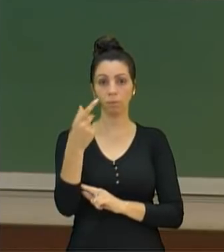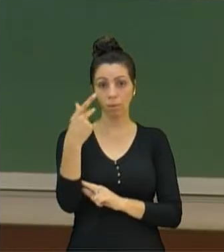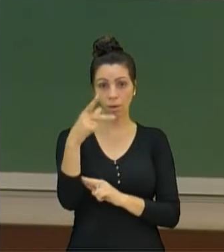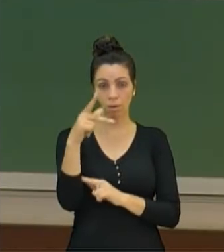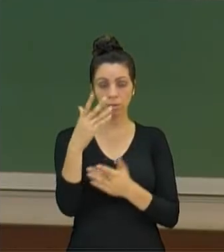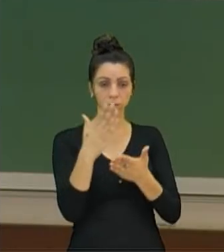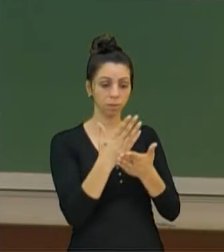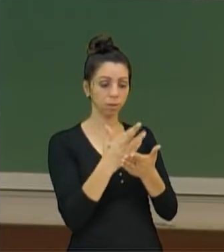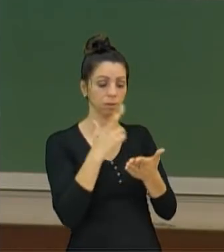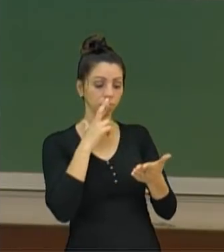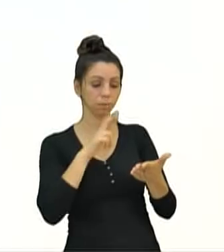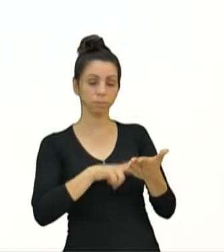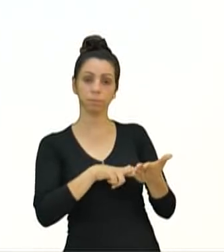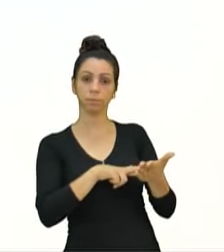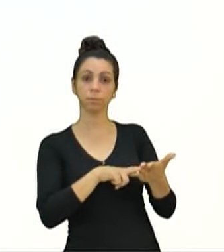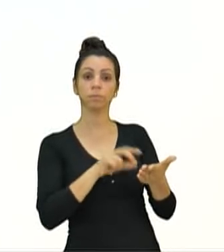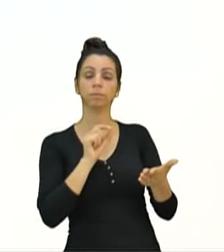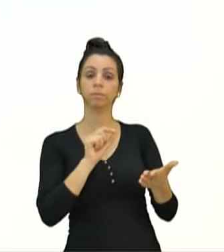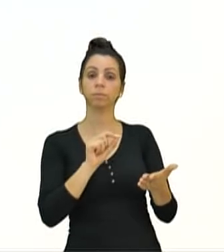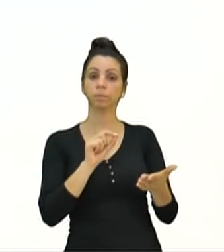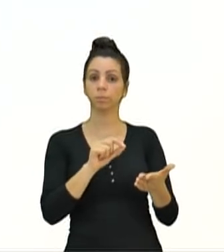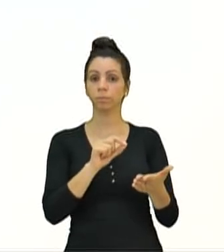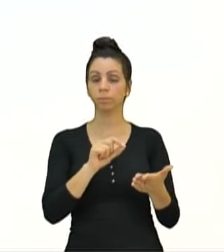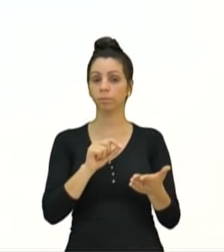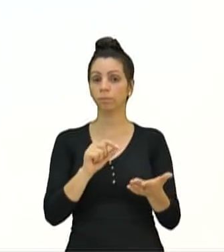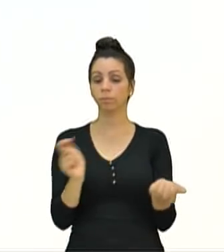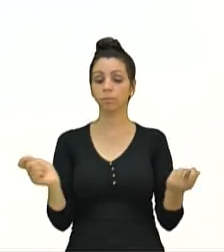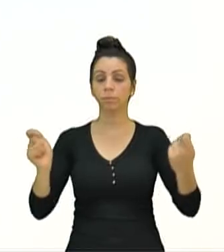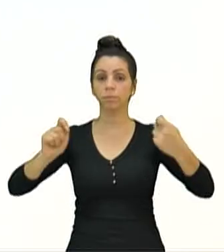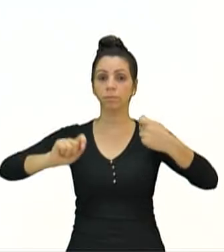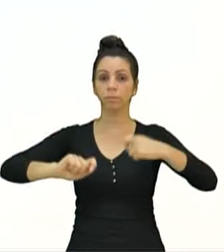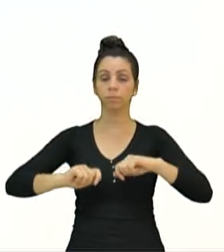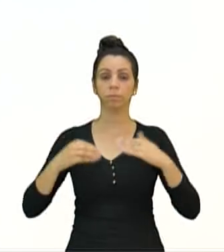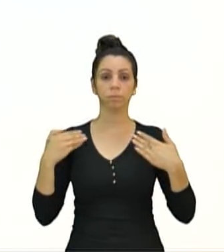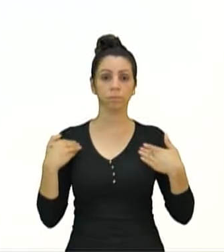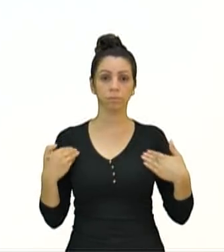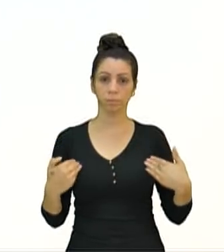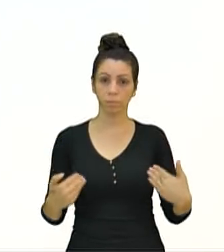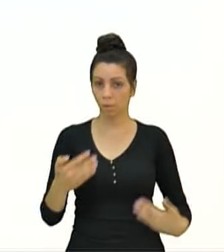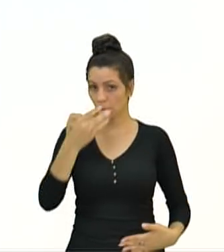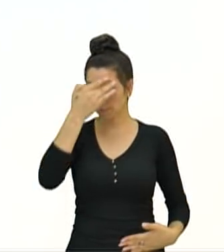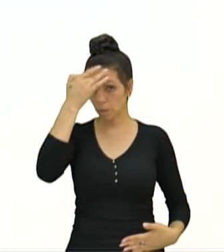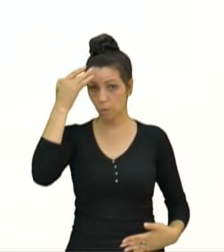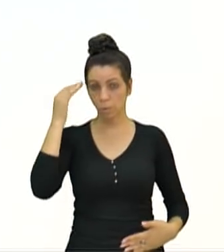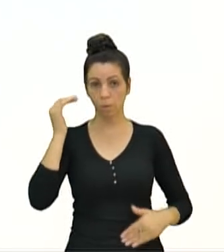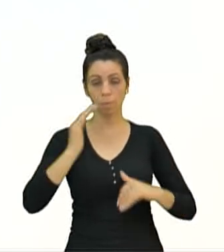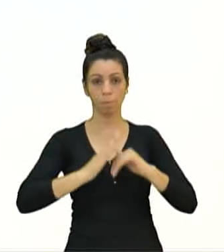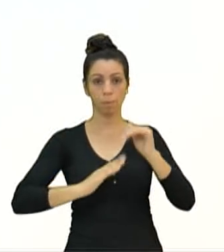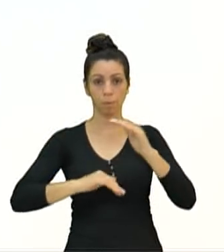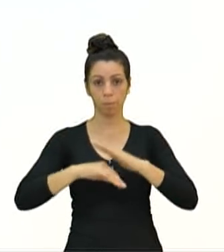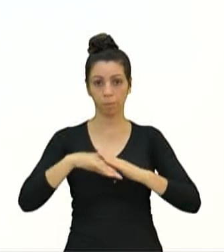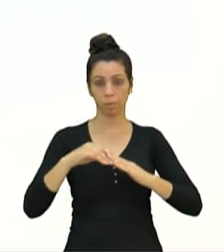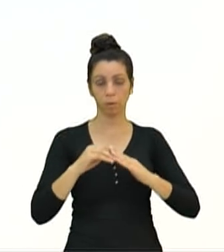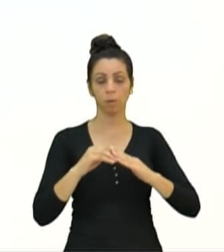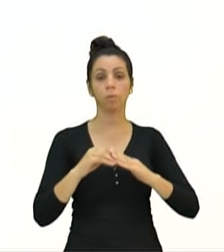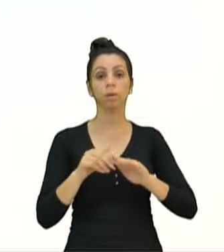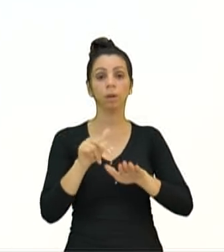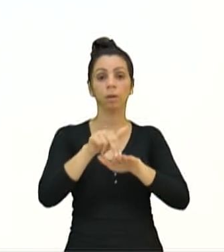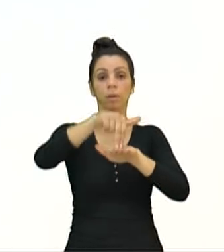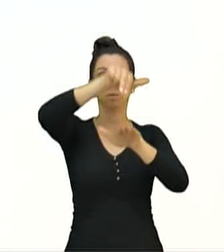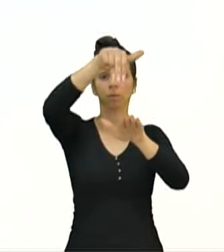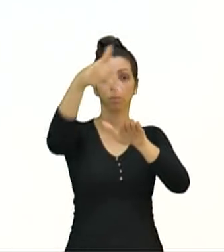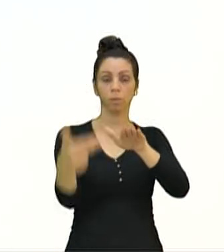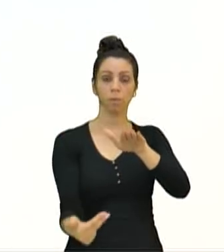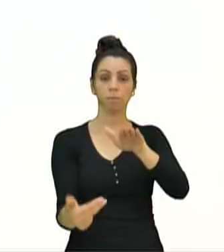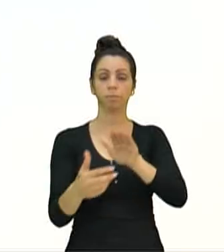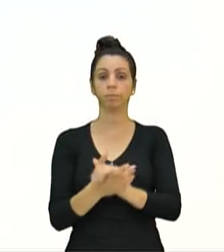caderno, responda: quais são as capacidades físicas dos praticantes dos saltos ornamentais? Então, vocês